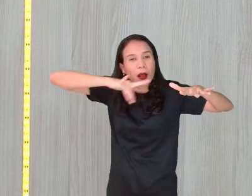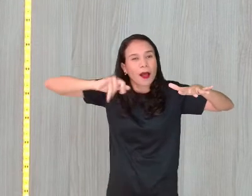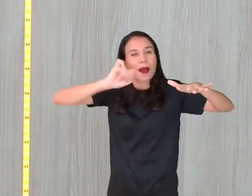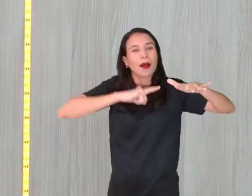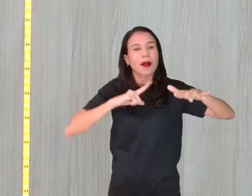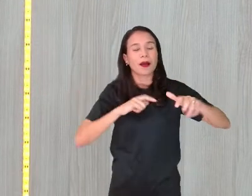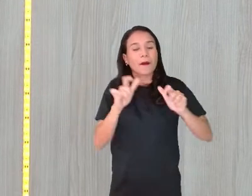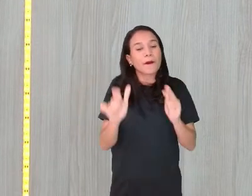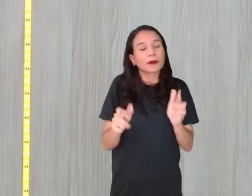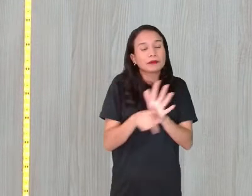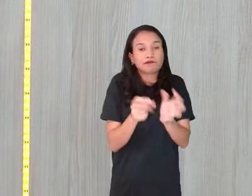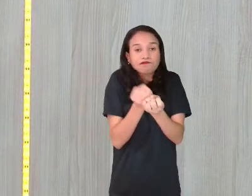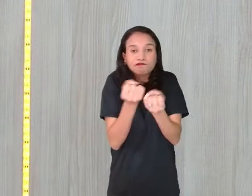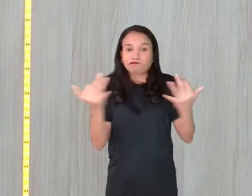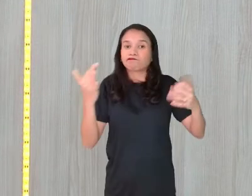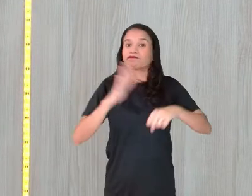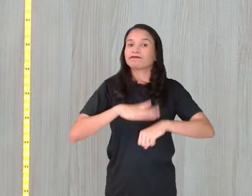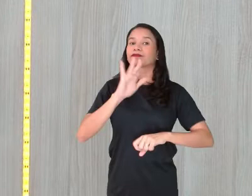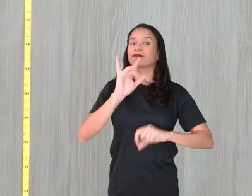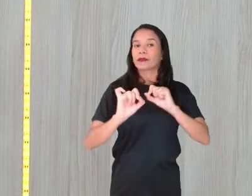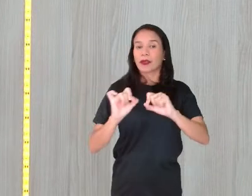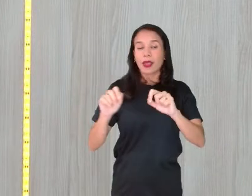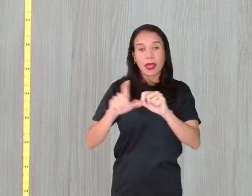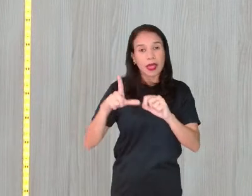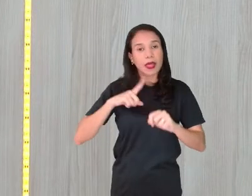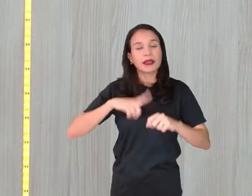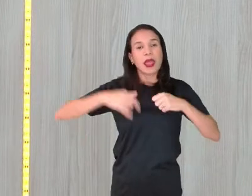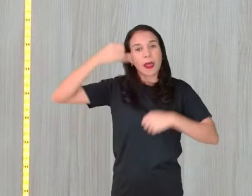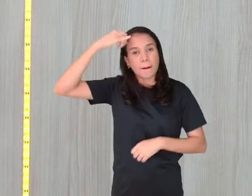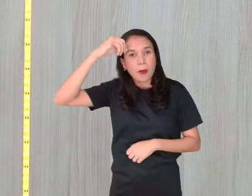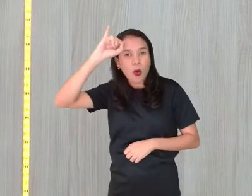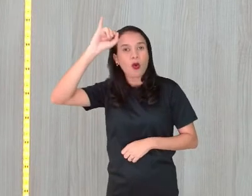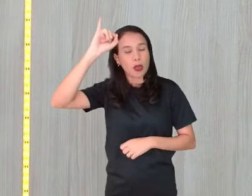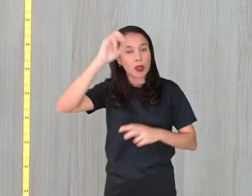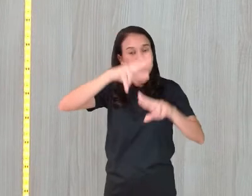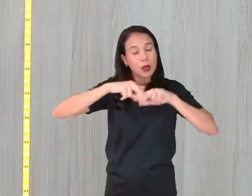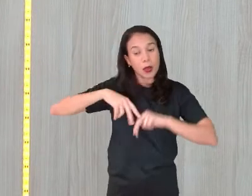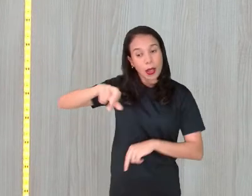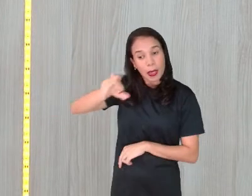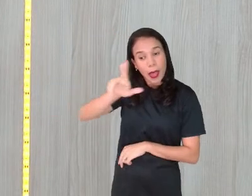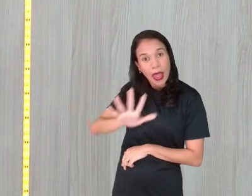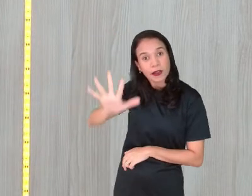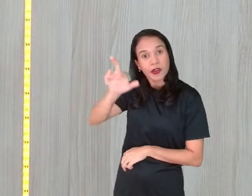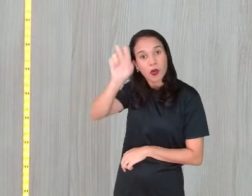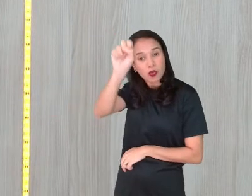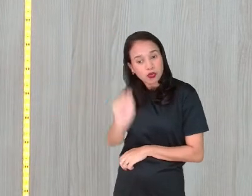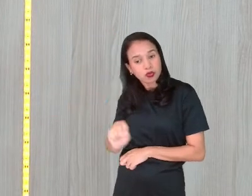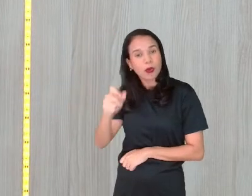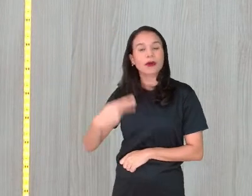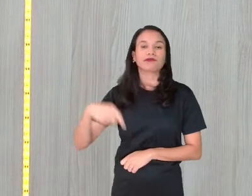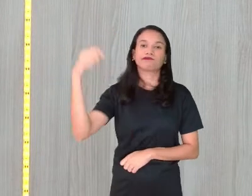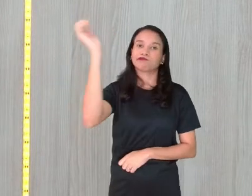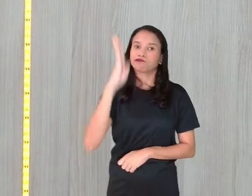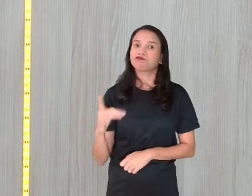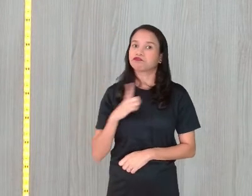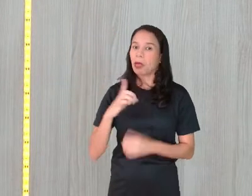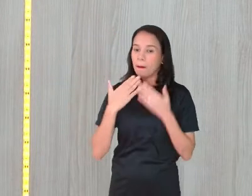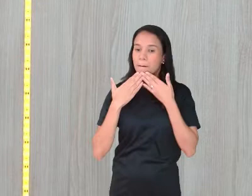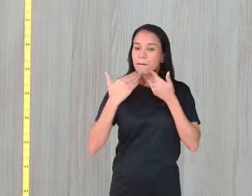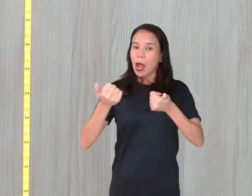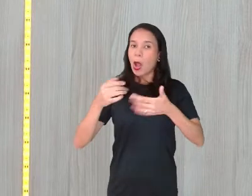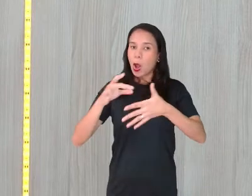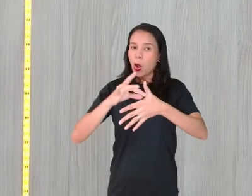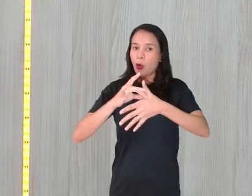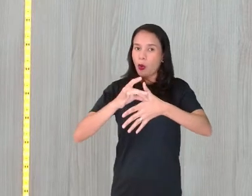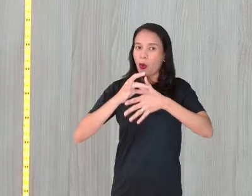Onde, na sua maior parte, cria-se gado. É de lá da região sul do país, que até hoje ainda vem uma das melhores carnes